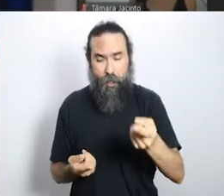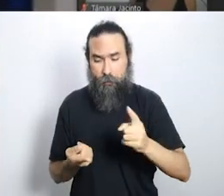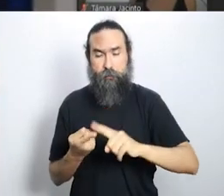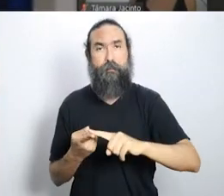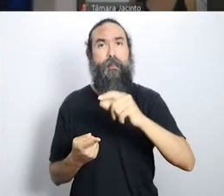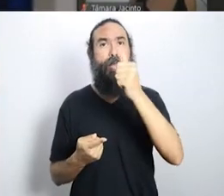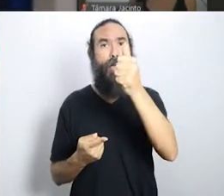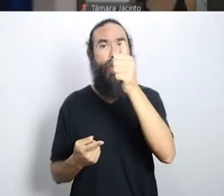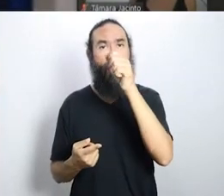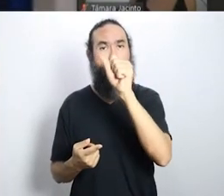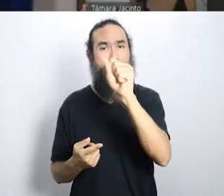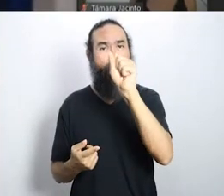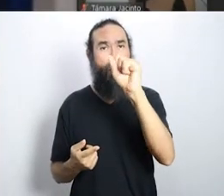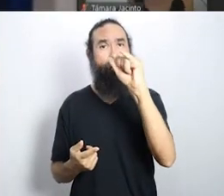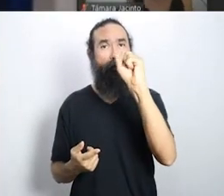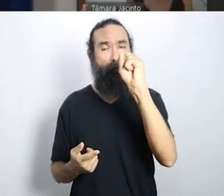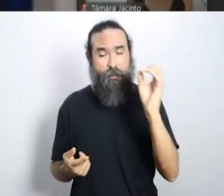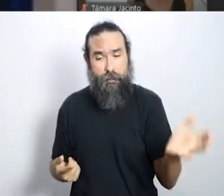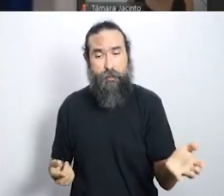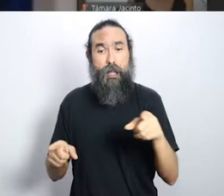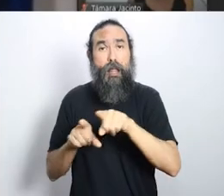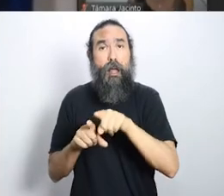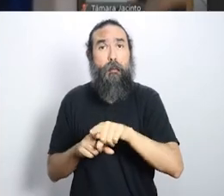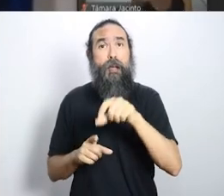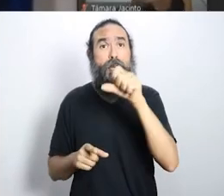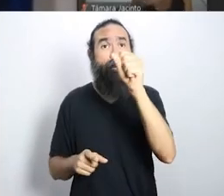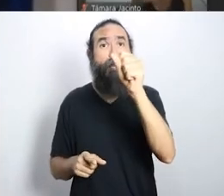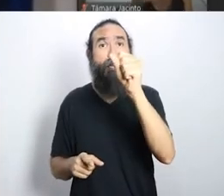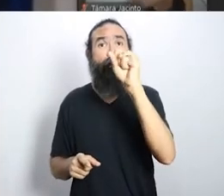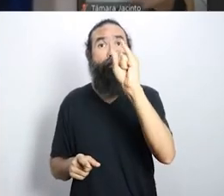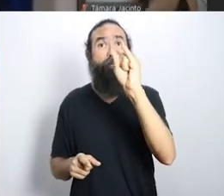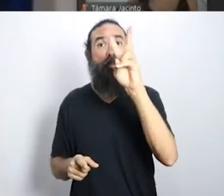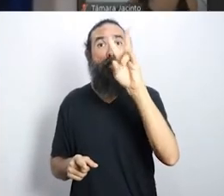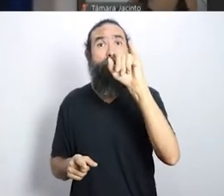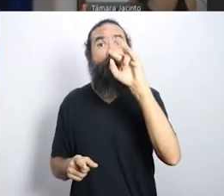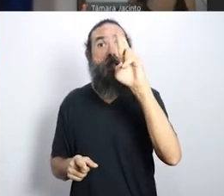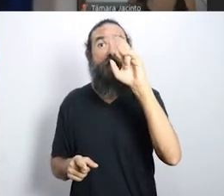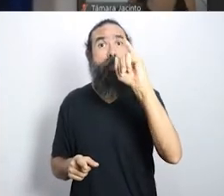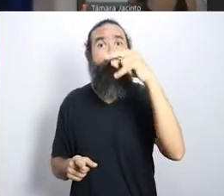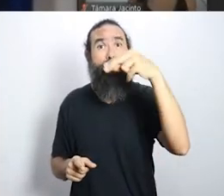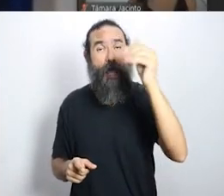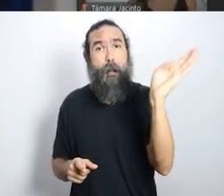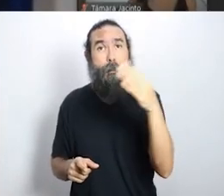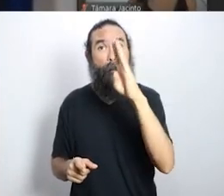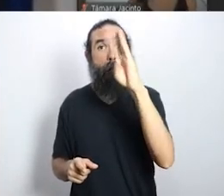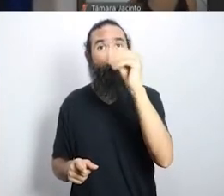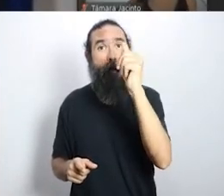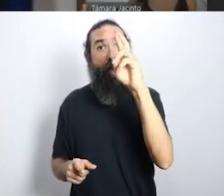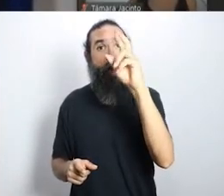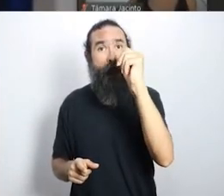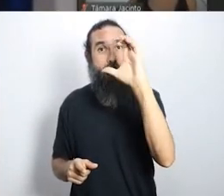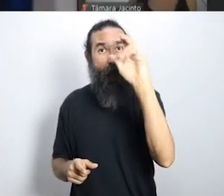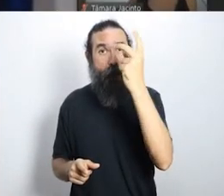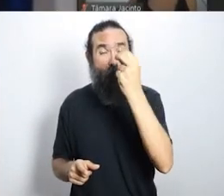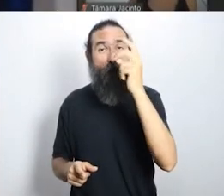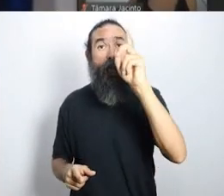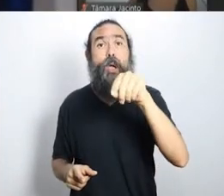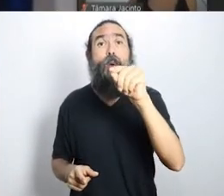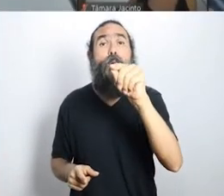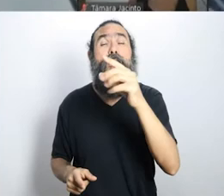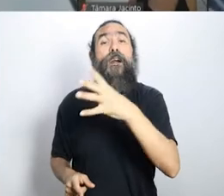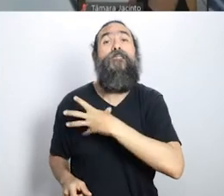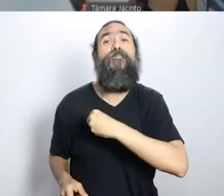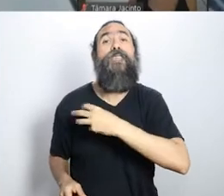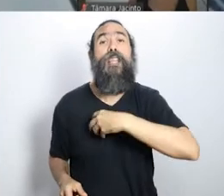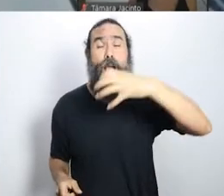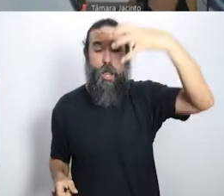ela, não é, ela só é a filha do rei, ela é a princesa, uma das princesas, porque também tem Dona Dulce, que